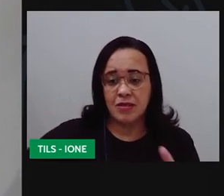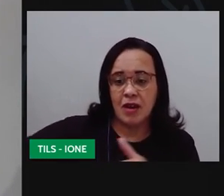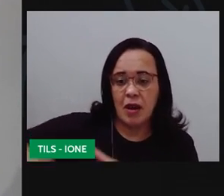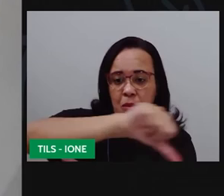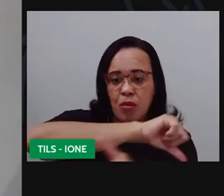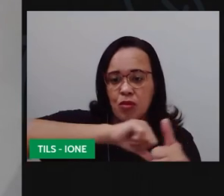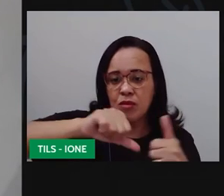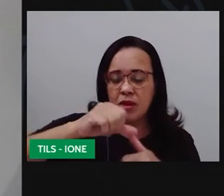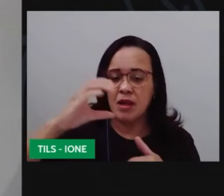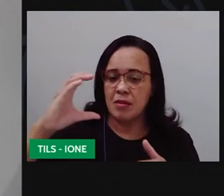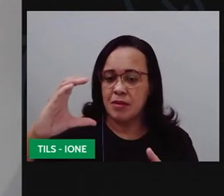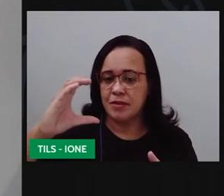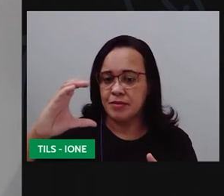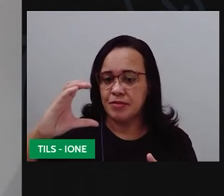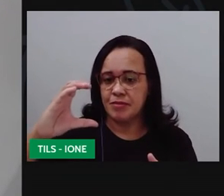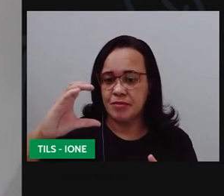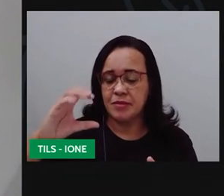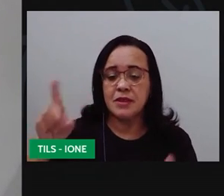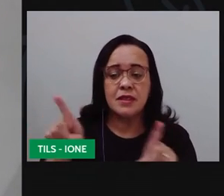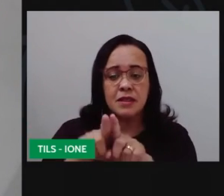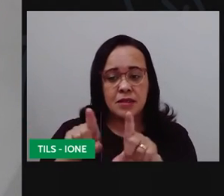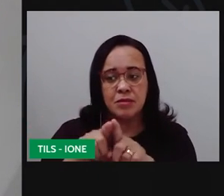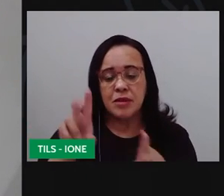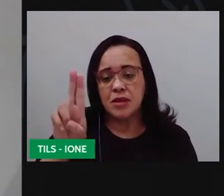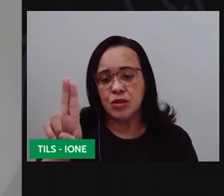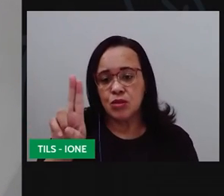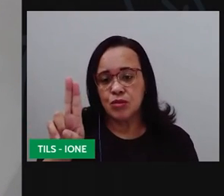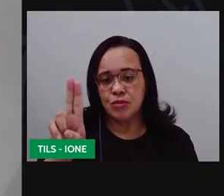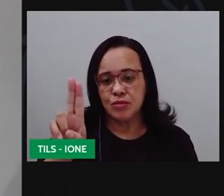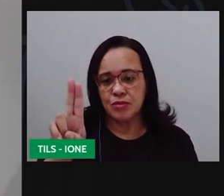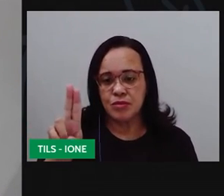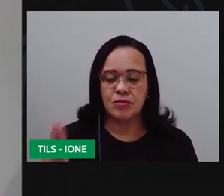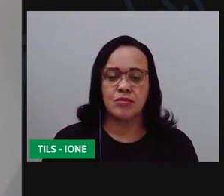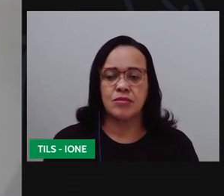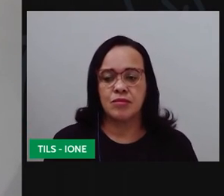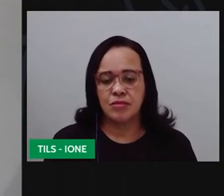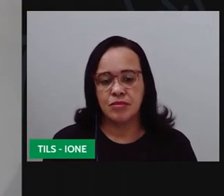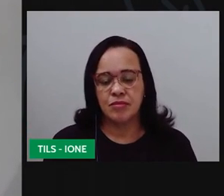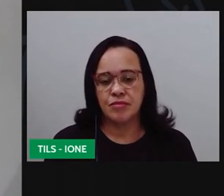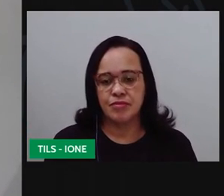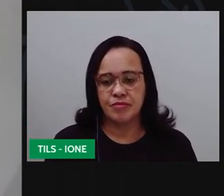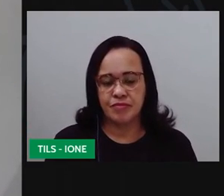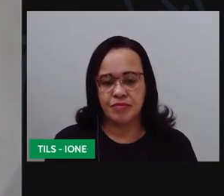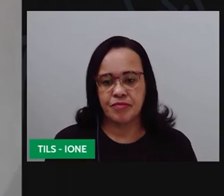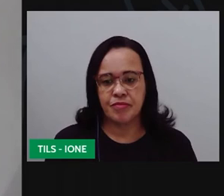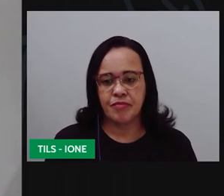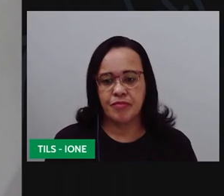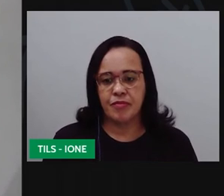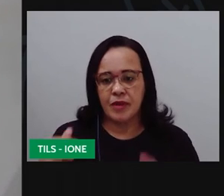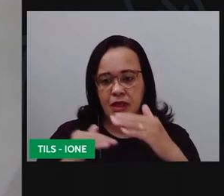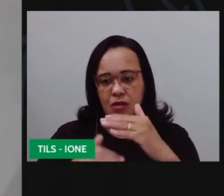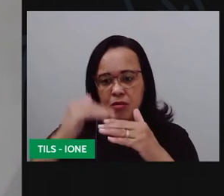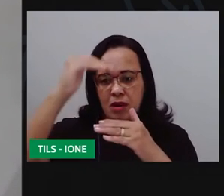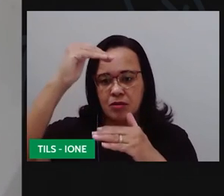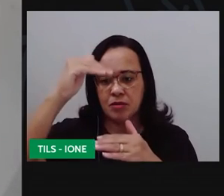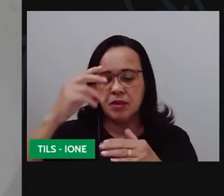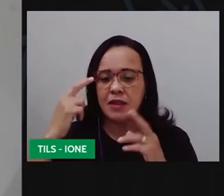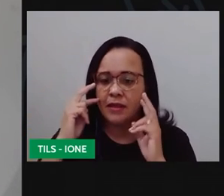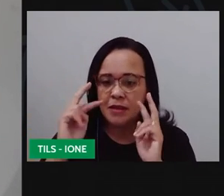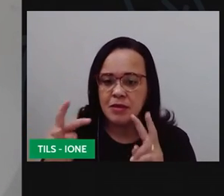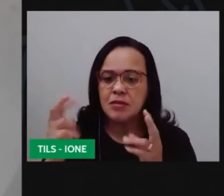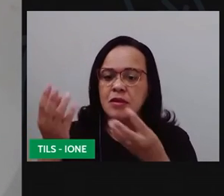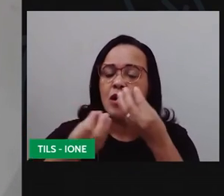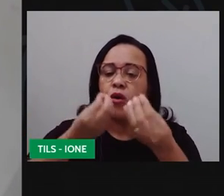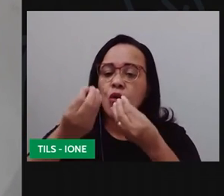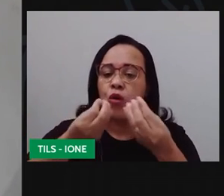e é assim também e aqui comida Então vamos lá primeiro eu vou começar de baixo para cima né